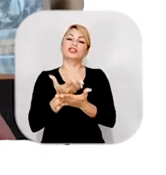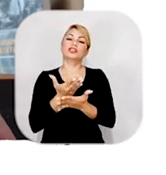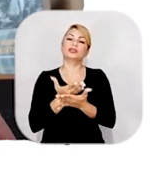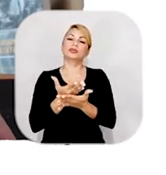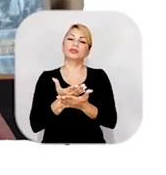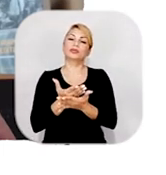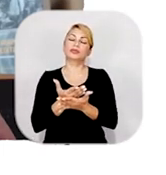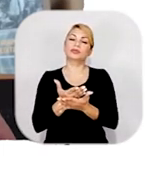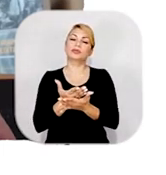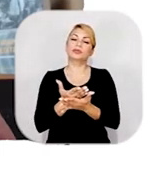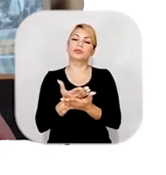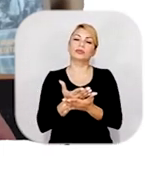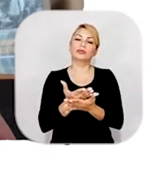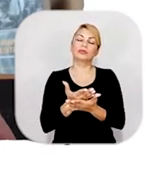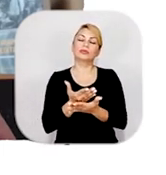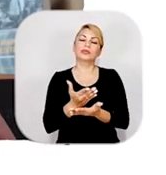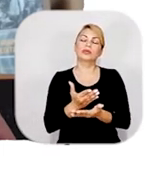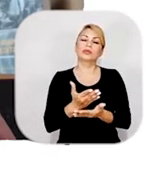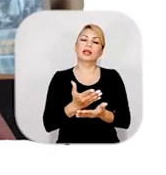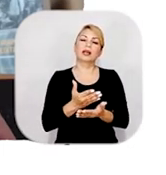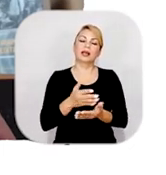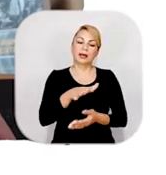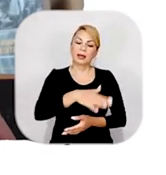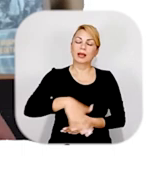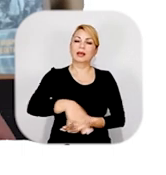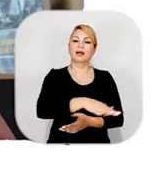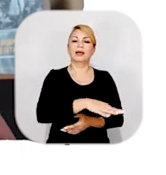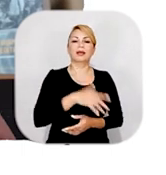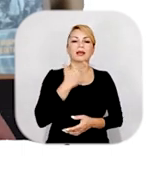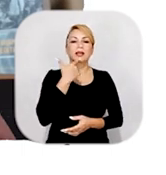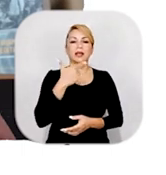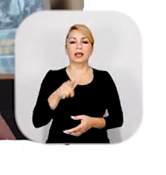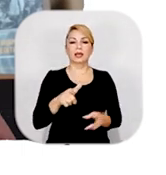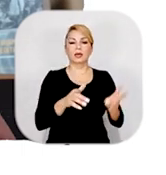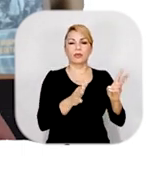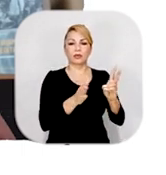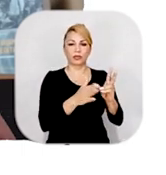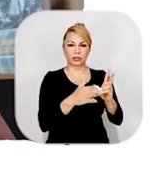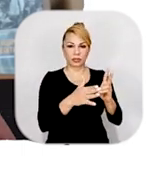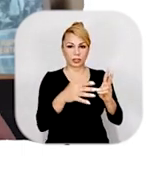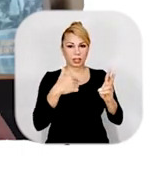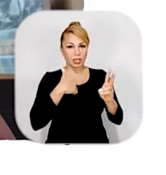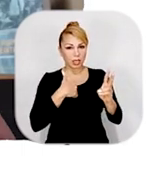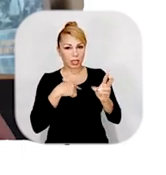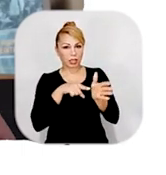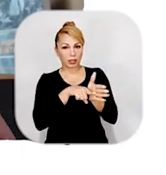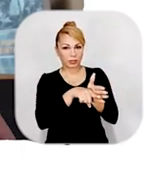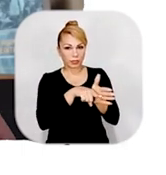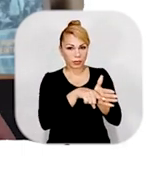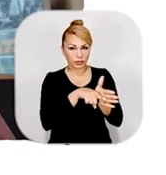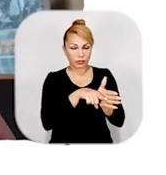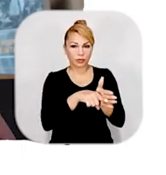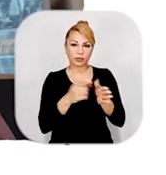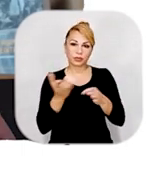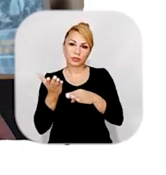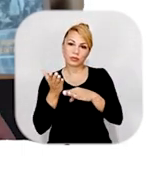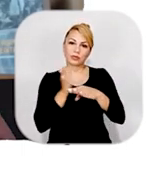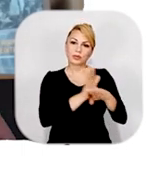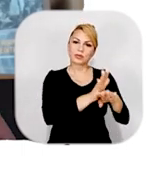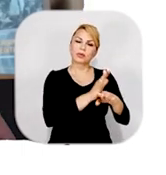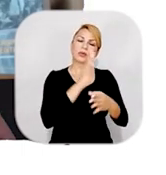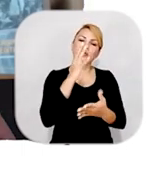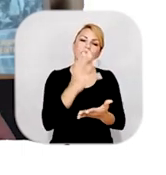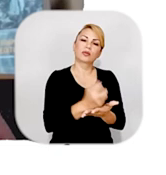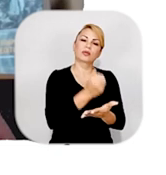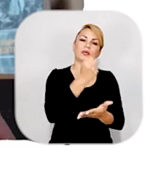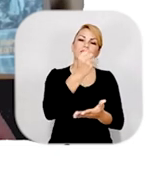eu estou procurando, vamos dizer, ajudar na salvação, no salvamento, tem